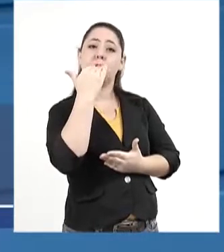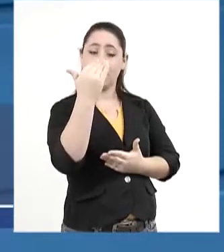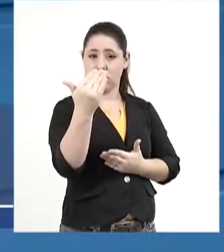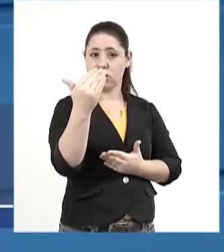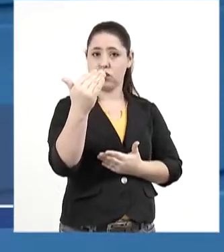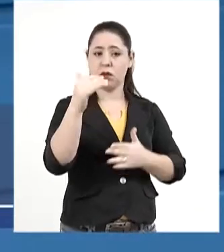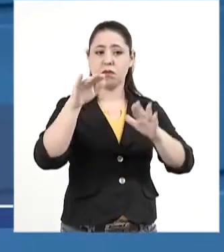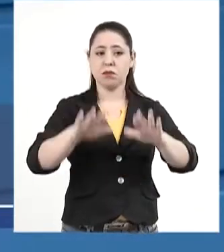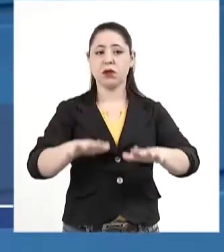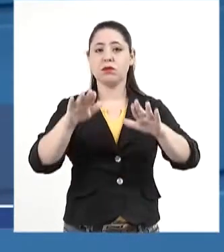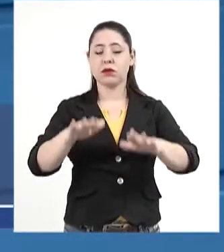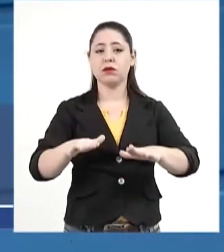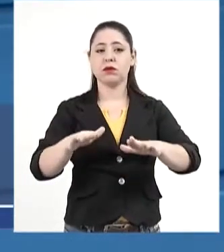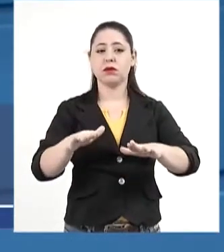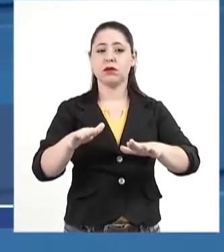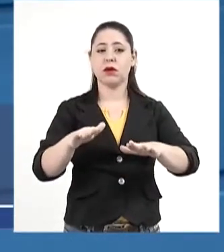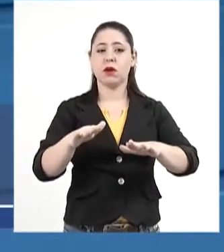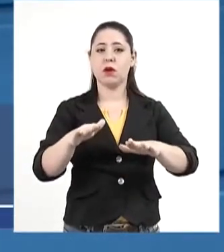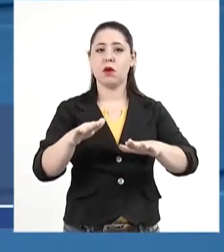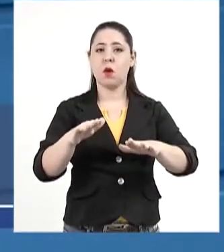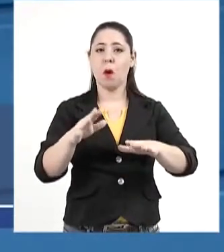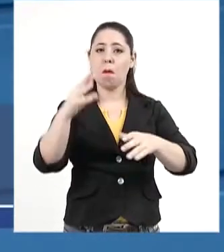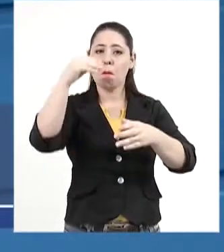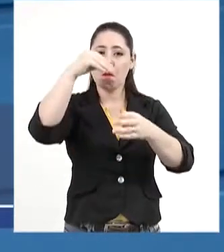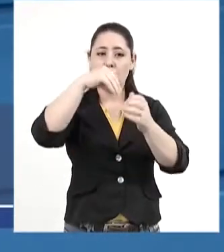reivindicações íntimas e legítimas.